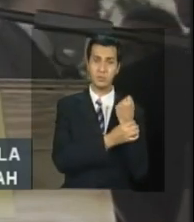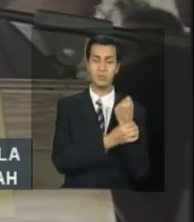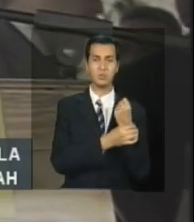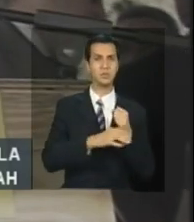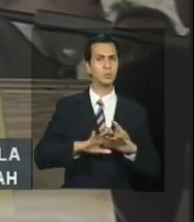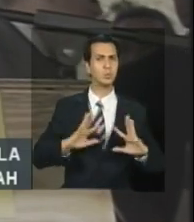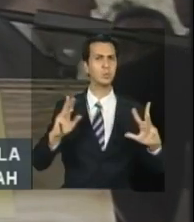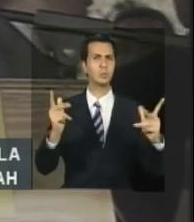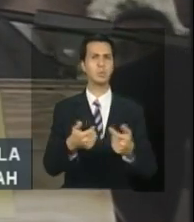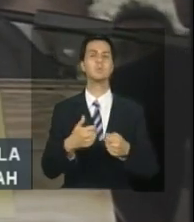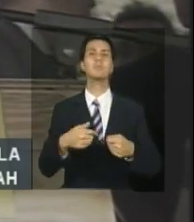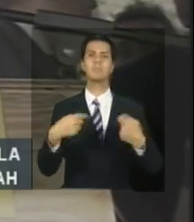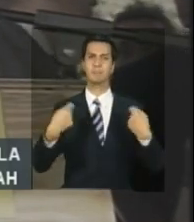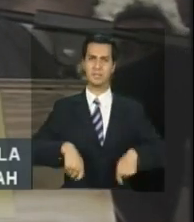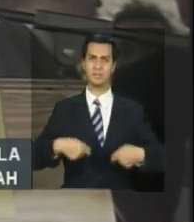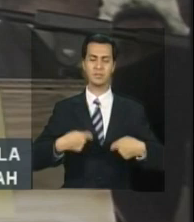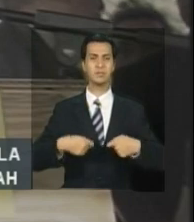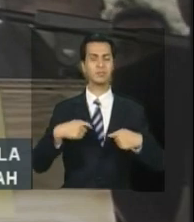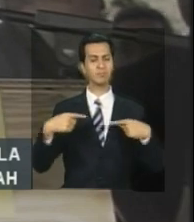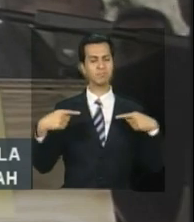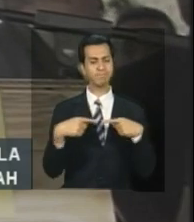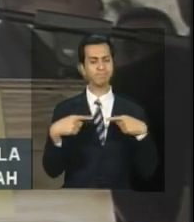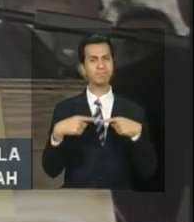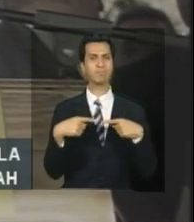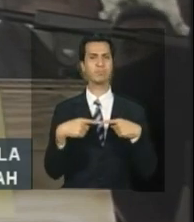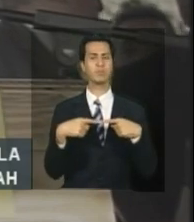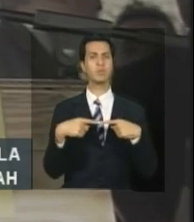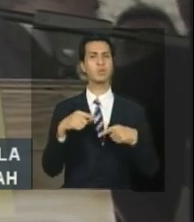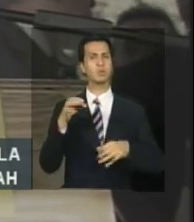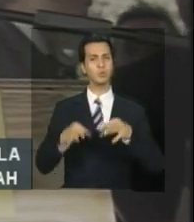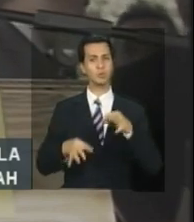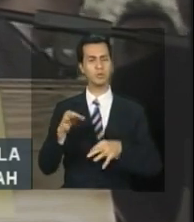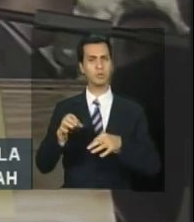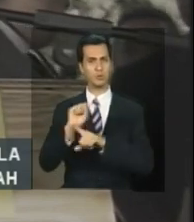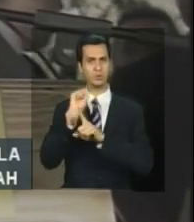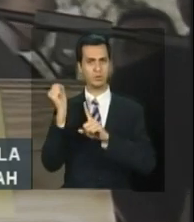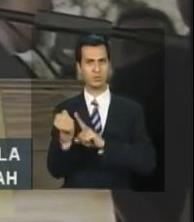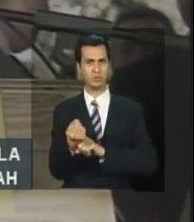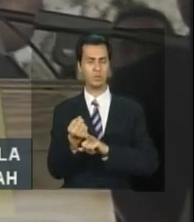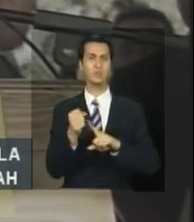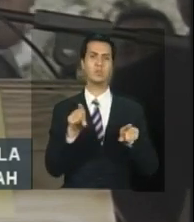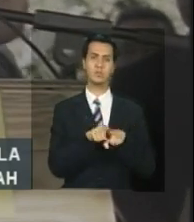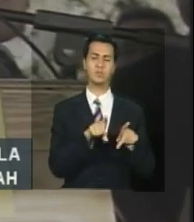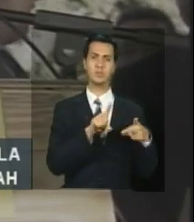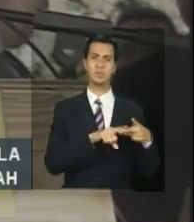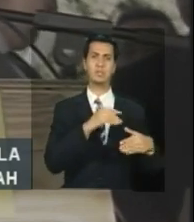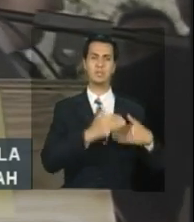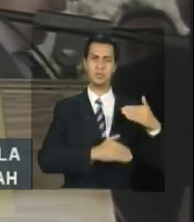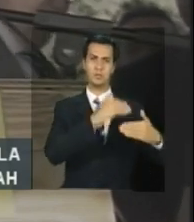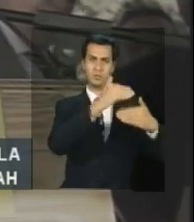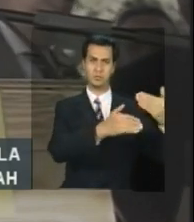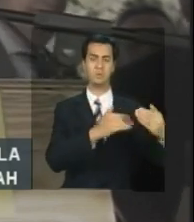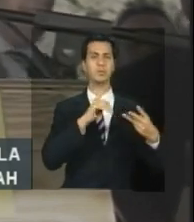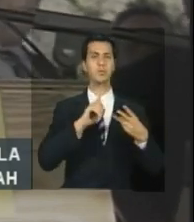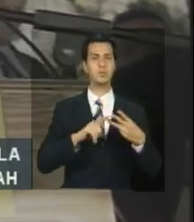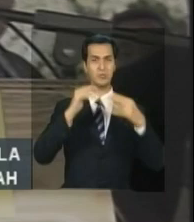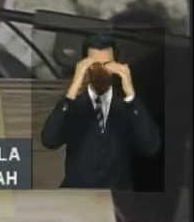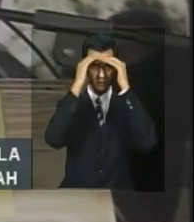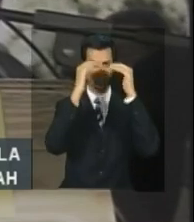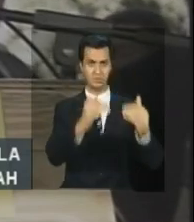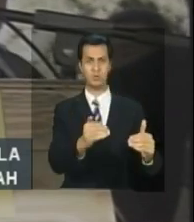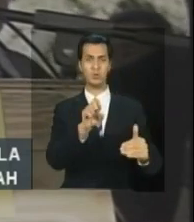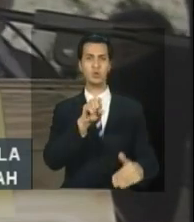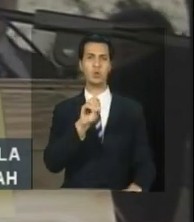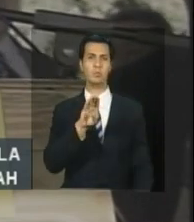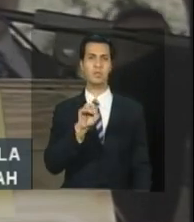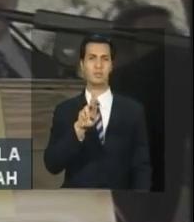coletiva tem de combinar-se com a justiça social, o desenvolvimento e o respeito à